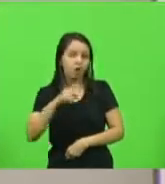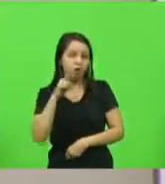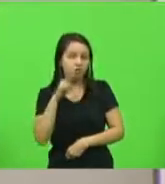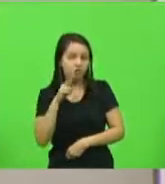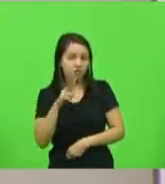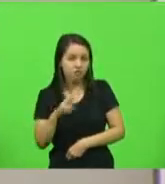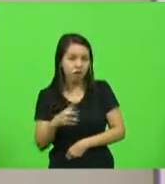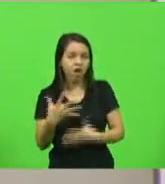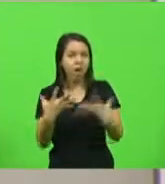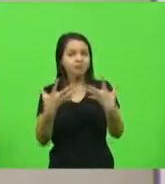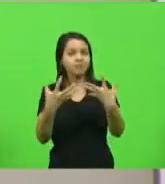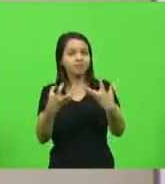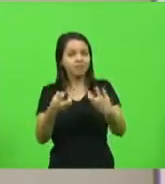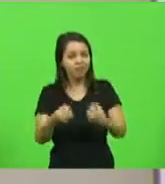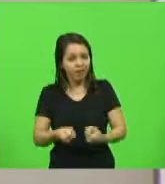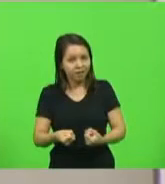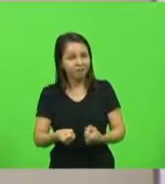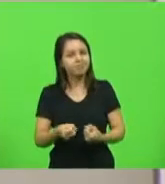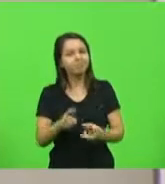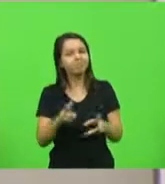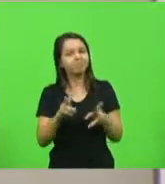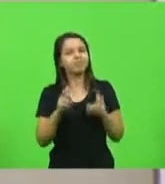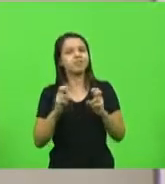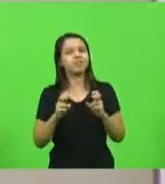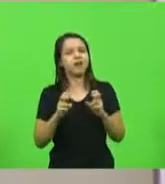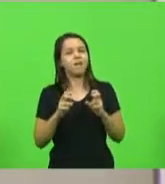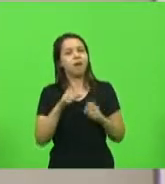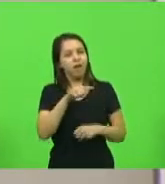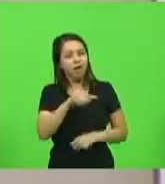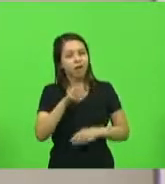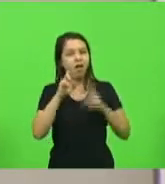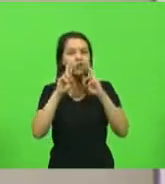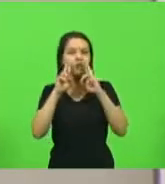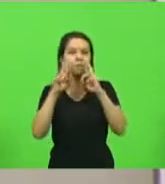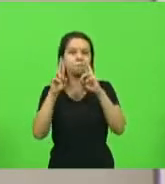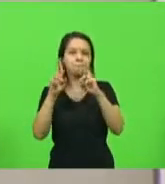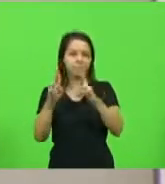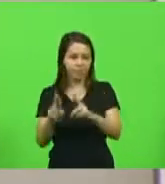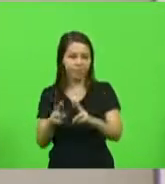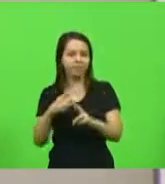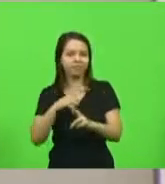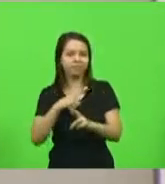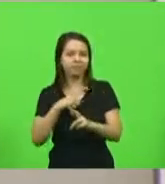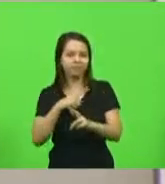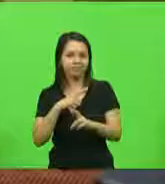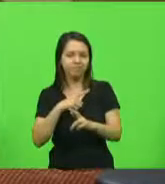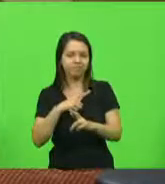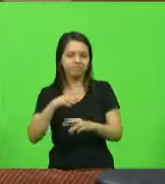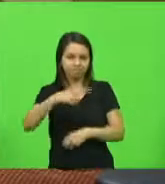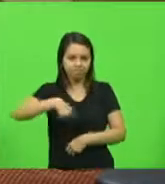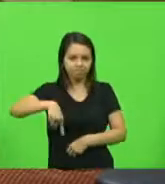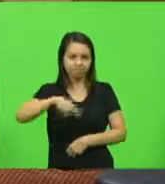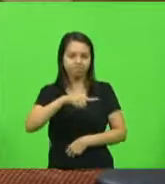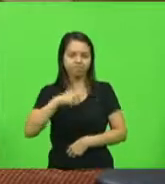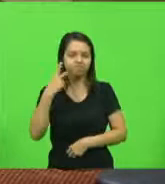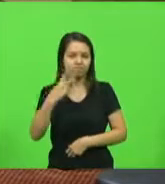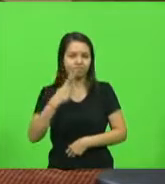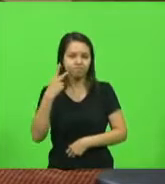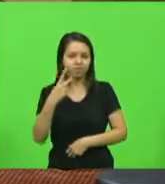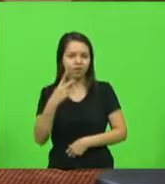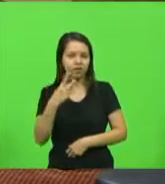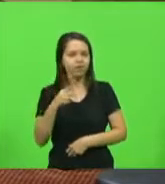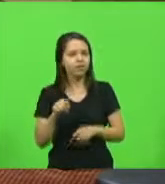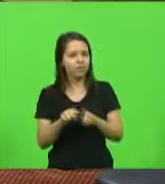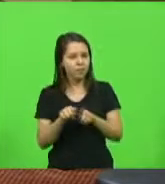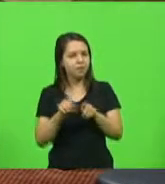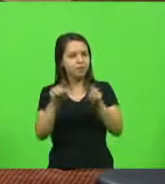um respeito de Vossa Excelência e sua equipe para com este Parlamento. E na sua fala também observei, com muito detalhe, quando Vossa